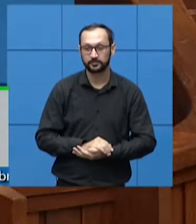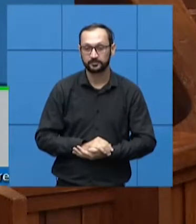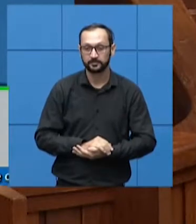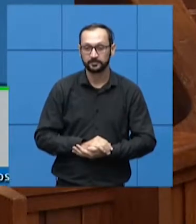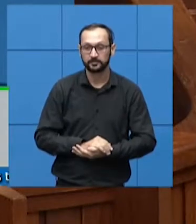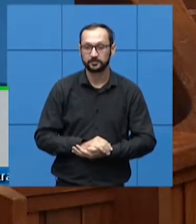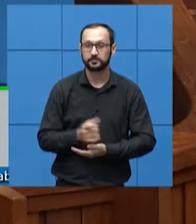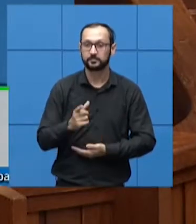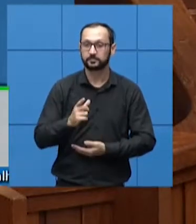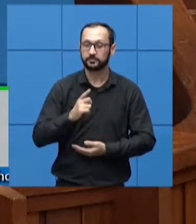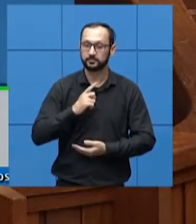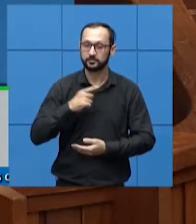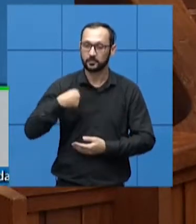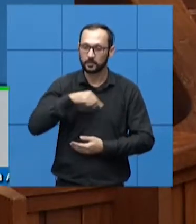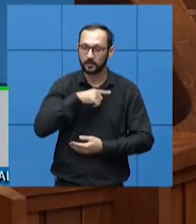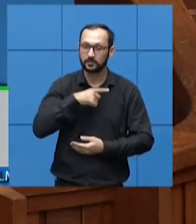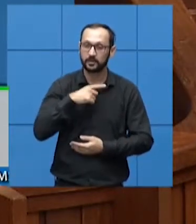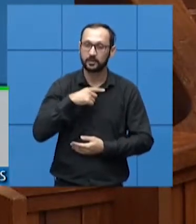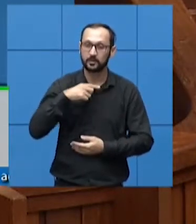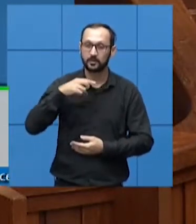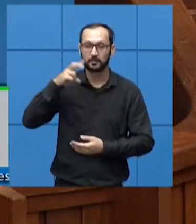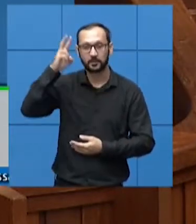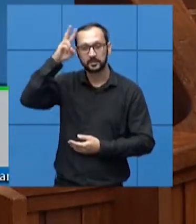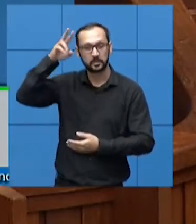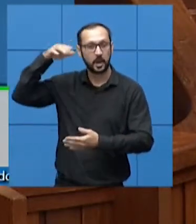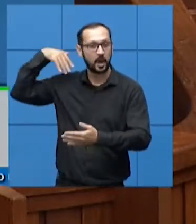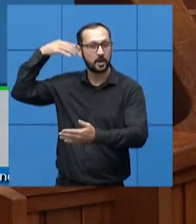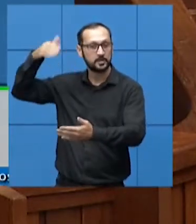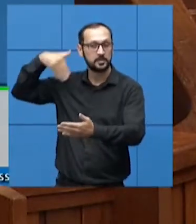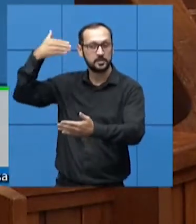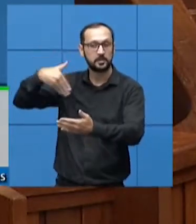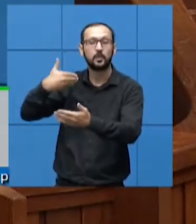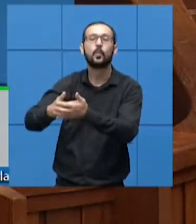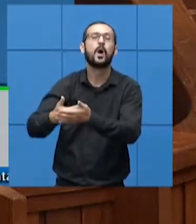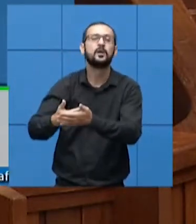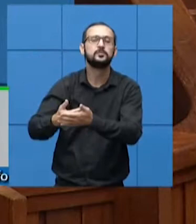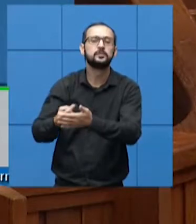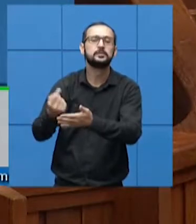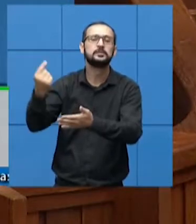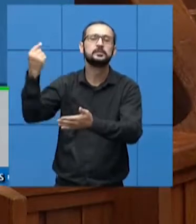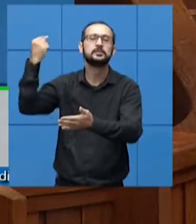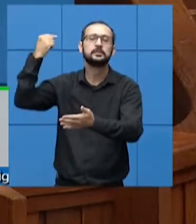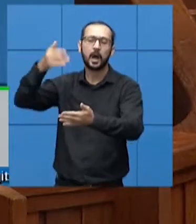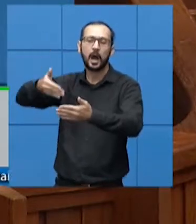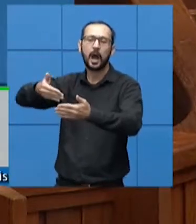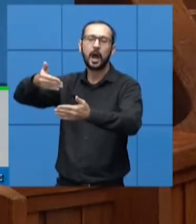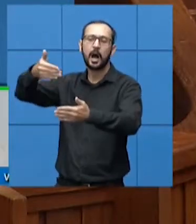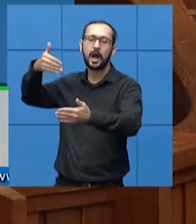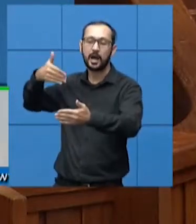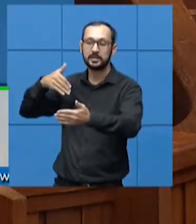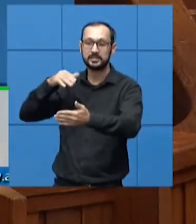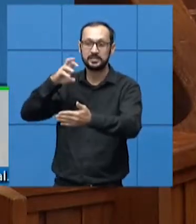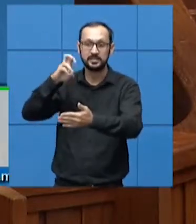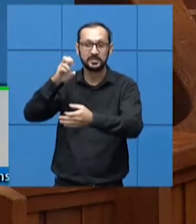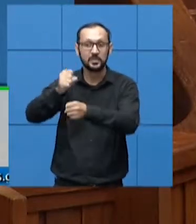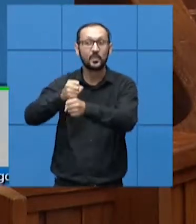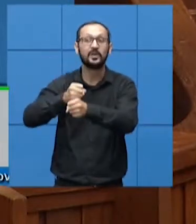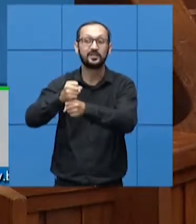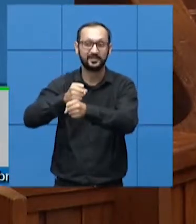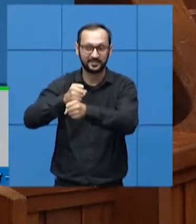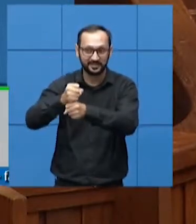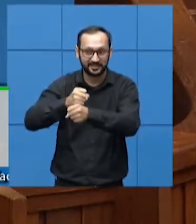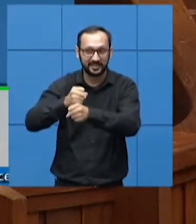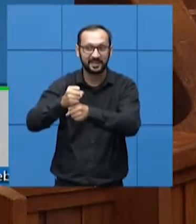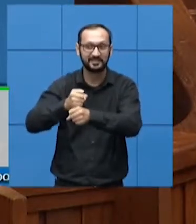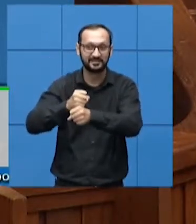nós temos uma história de mais de 50 anos, e não é à toa que esse trabalho já dura tanto, né? Mais de